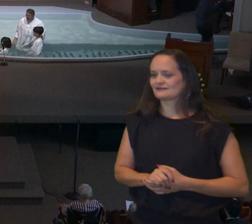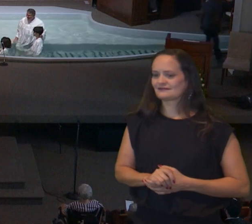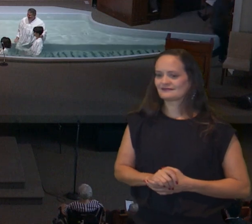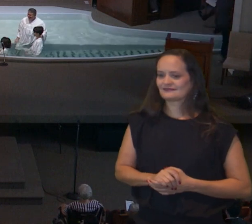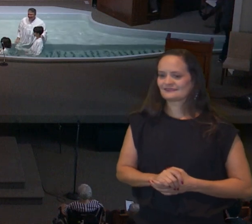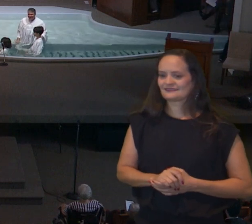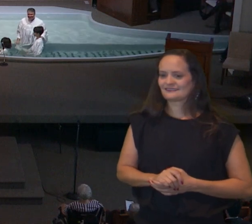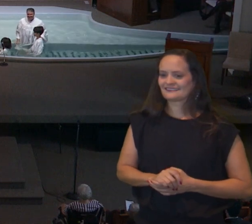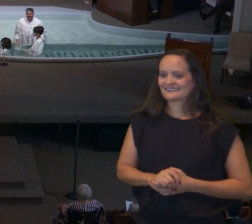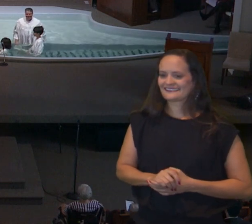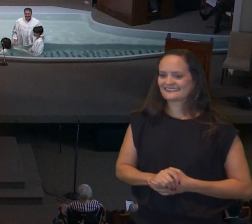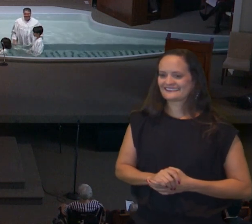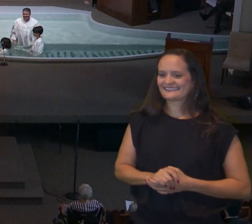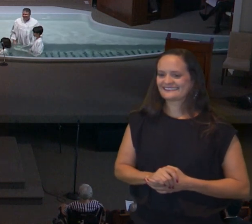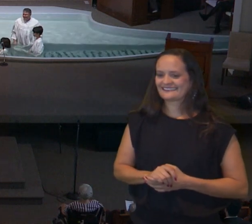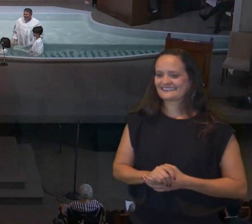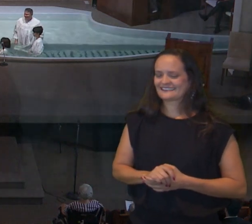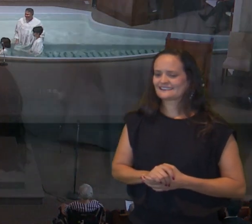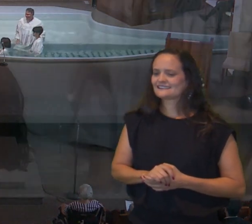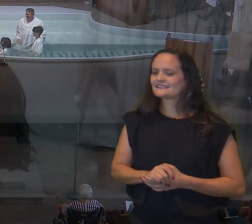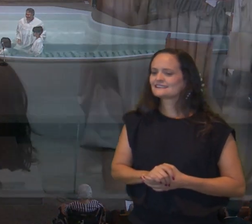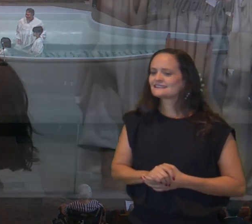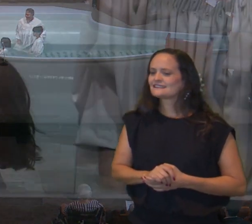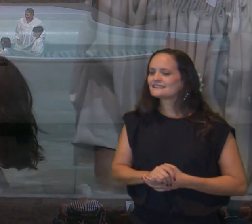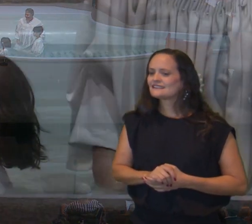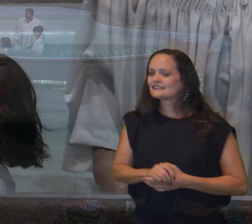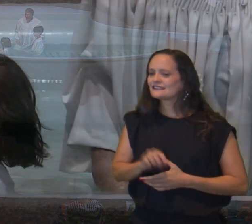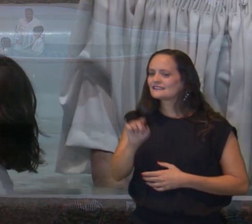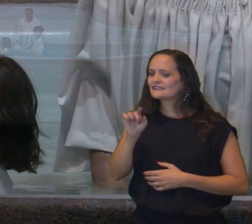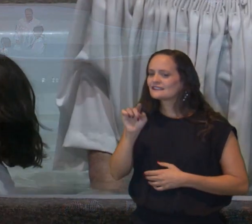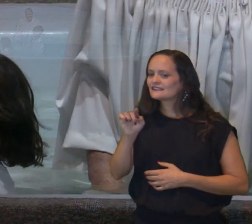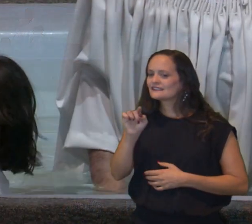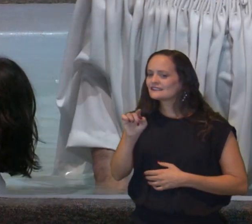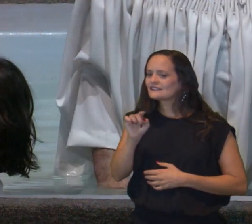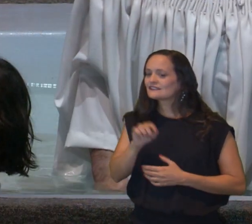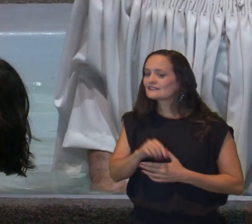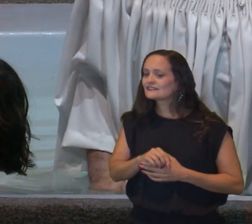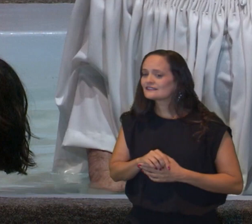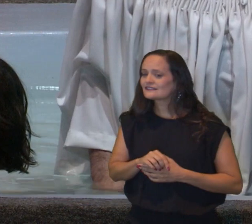Otávio, você crê em Jesus como seu Salvador?